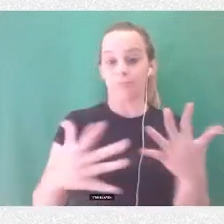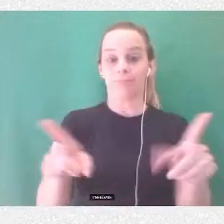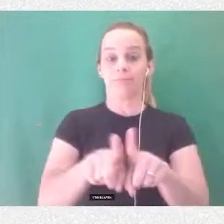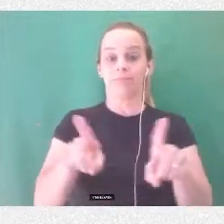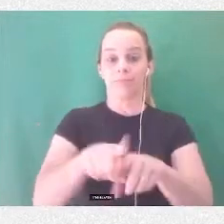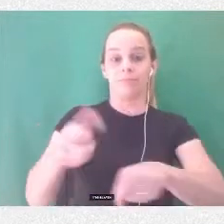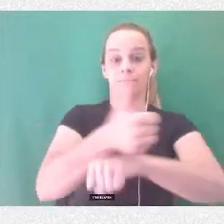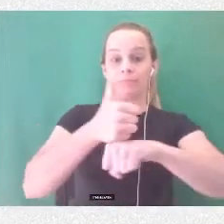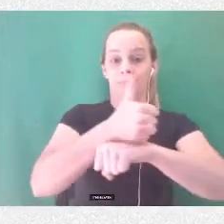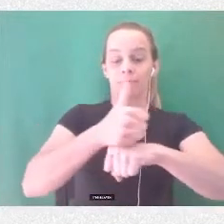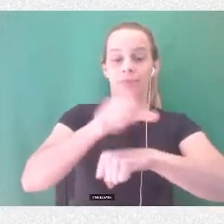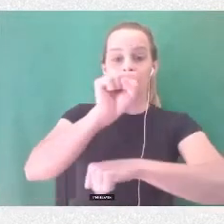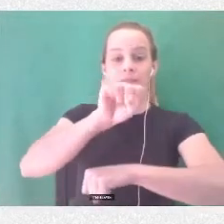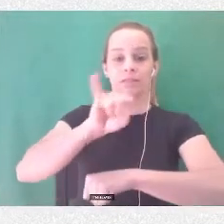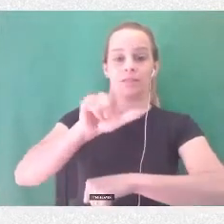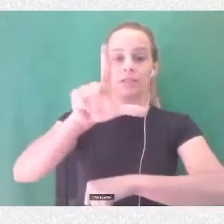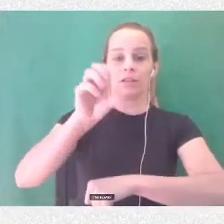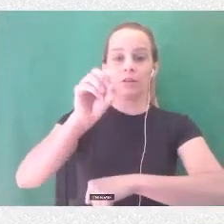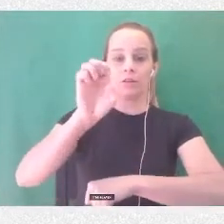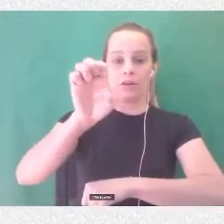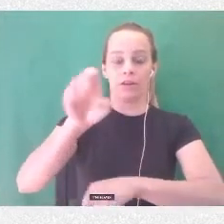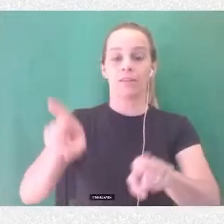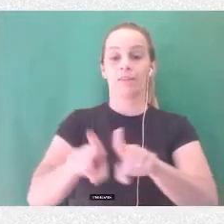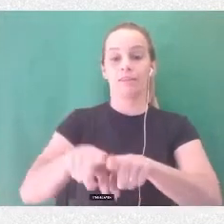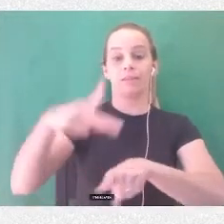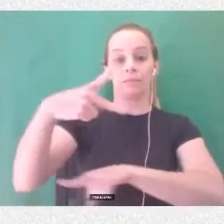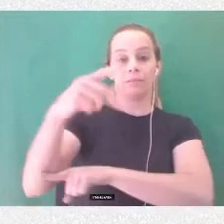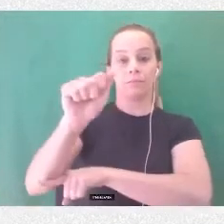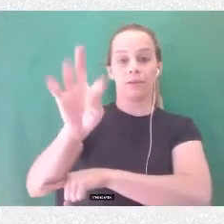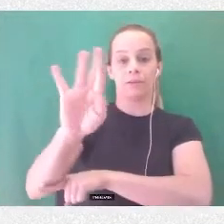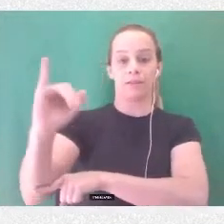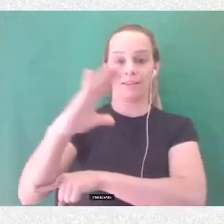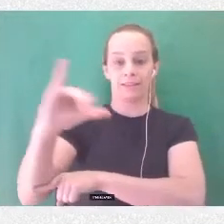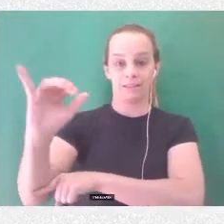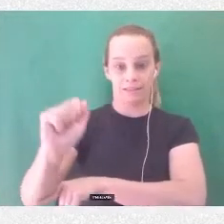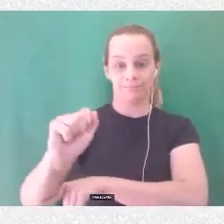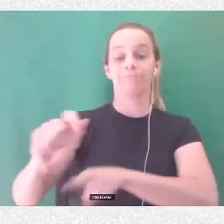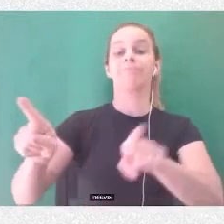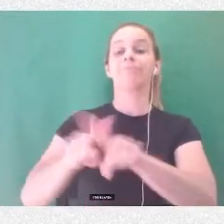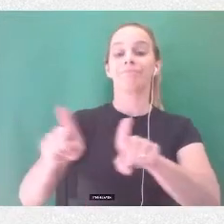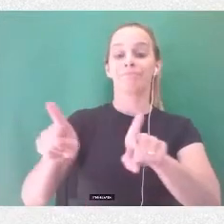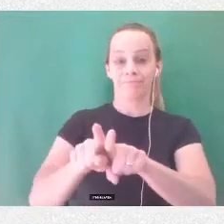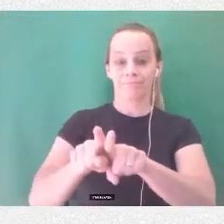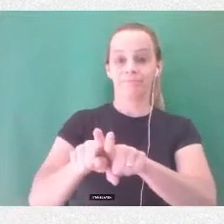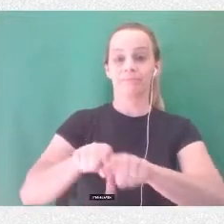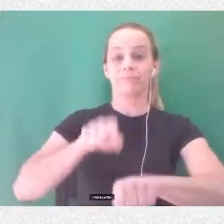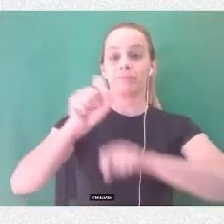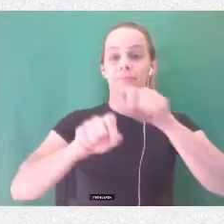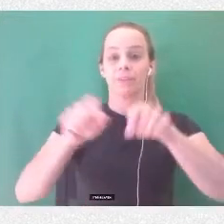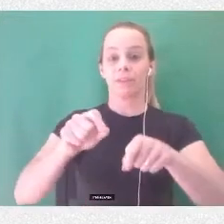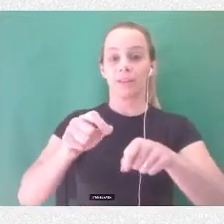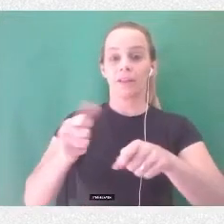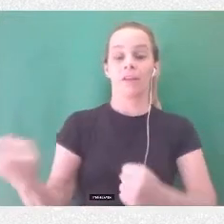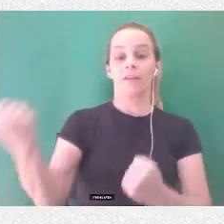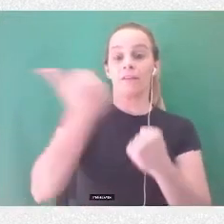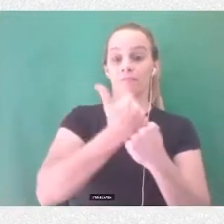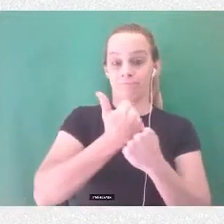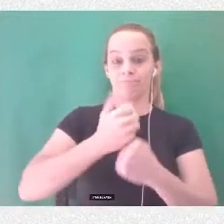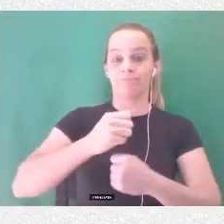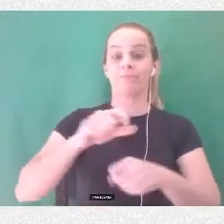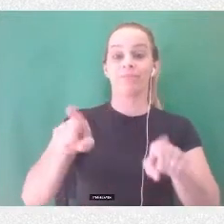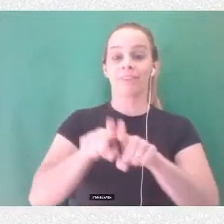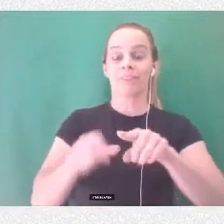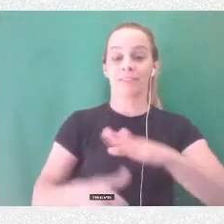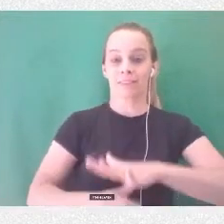profissionais Siloé Paui e Patrícia Salvador. Aproveito para registrar a presença da vice-reitora da UFPR, professora Graciela